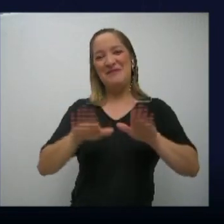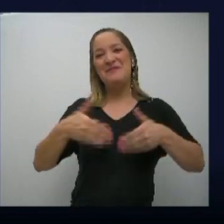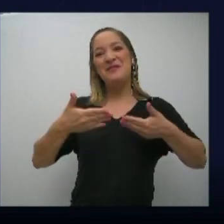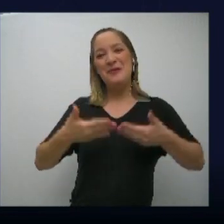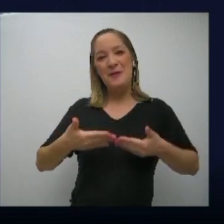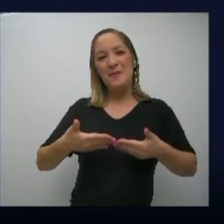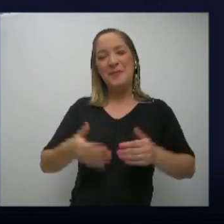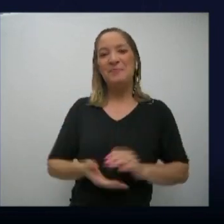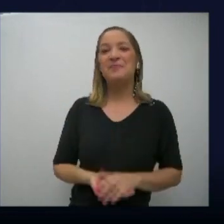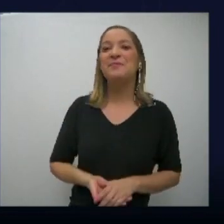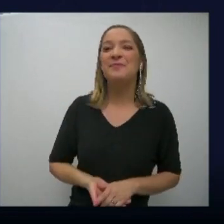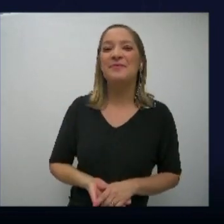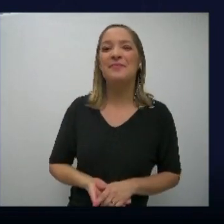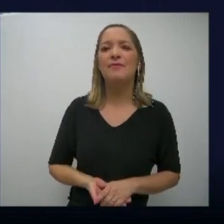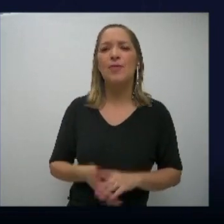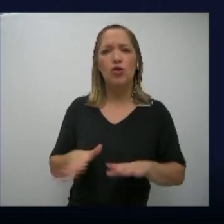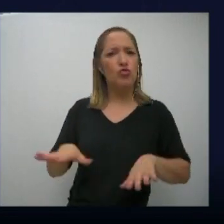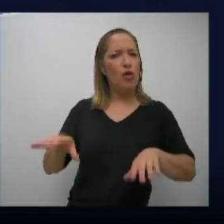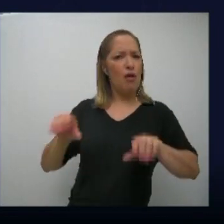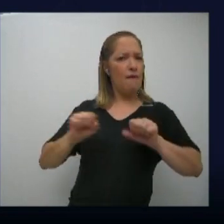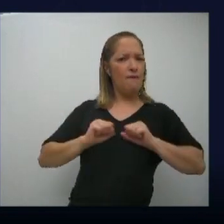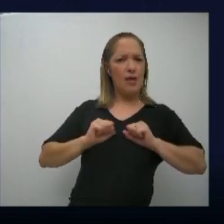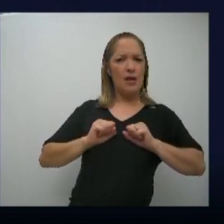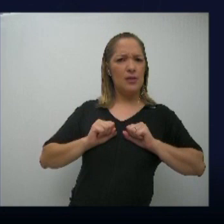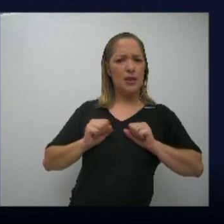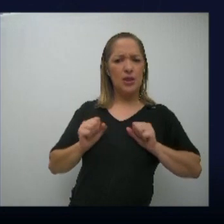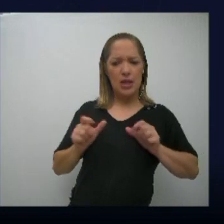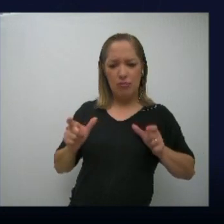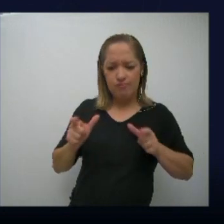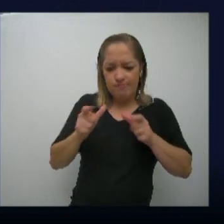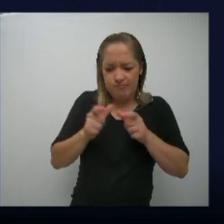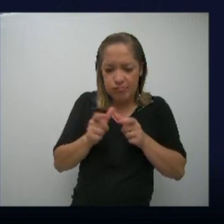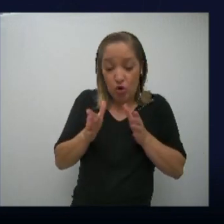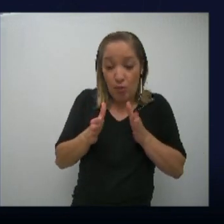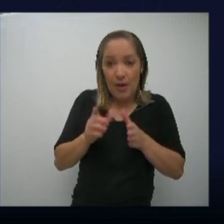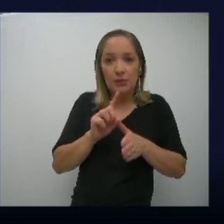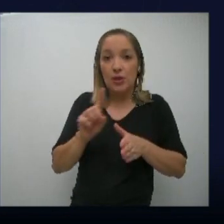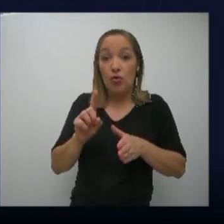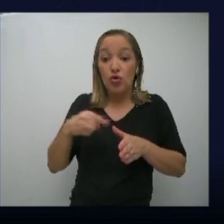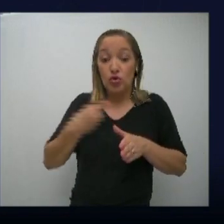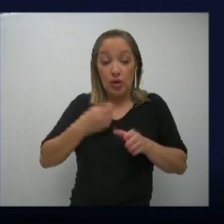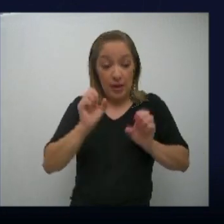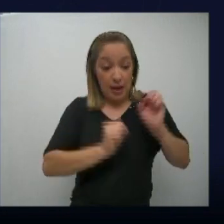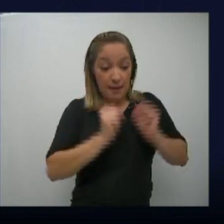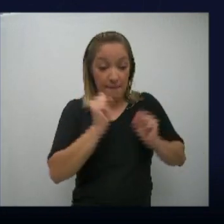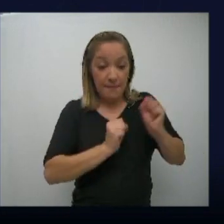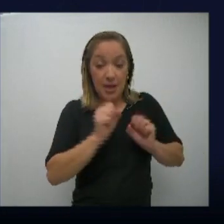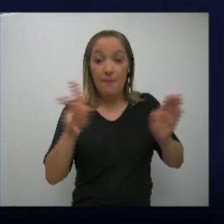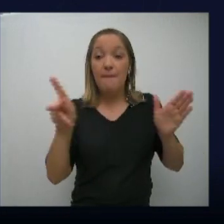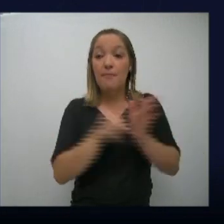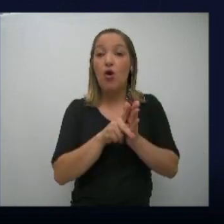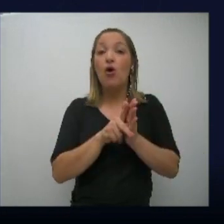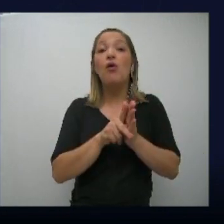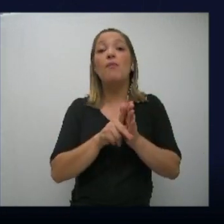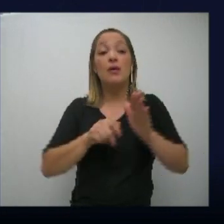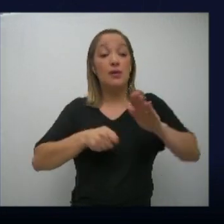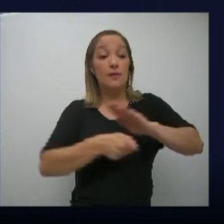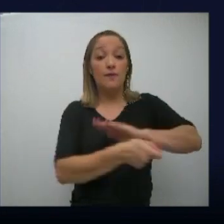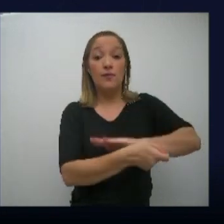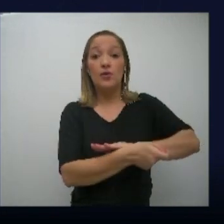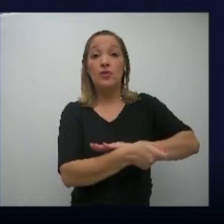dia assim sono afeta a gente no curtíssimo prazo né porque a gente hoje em dia minha empresa de investimento a gente